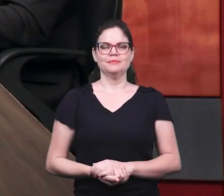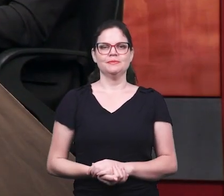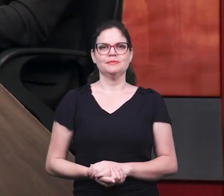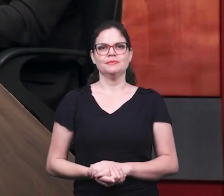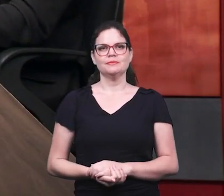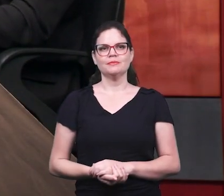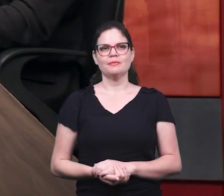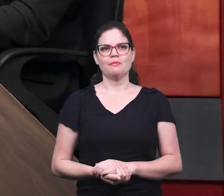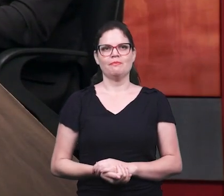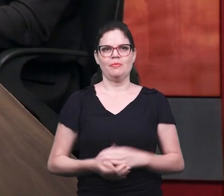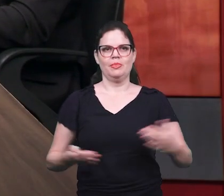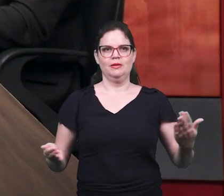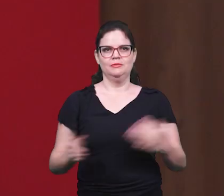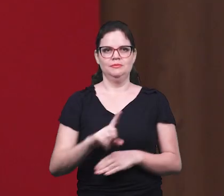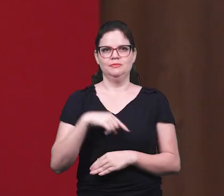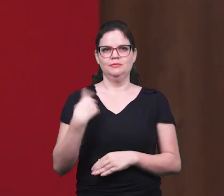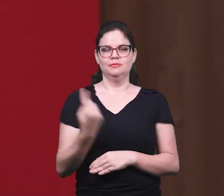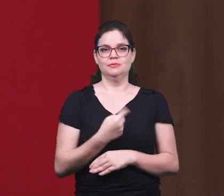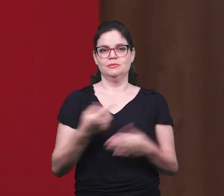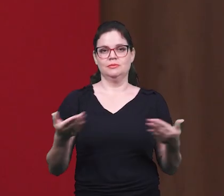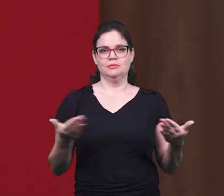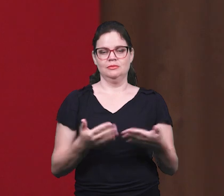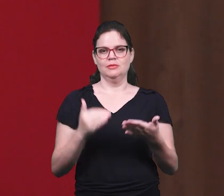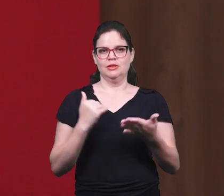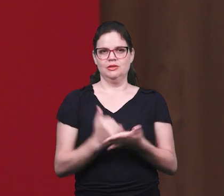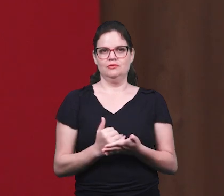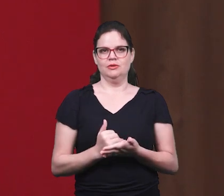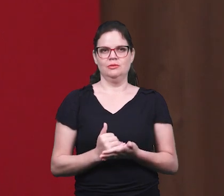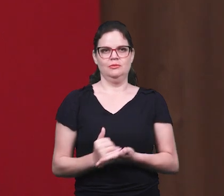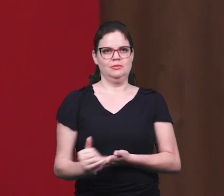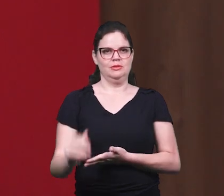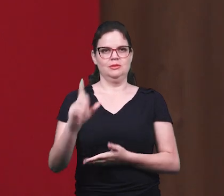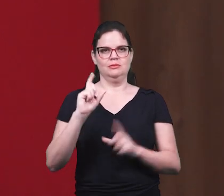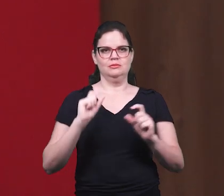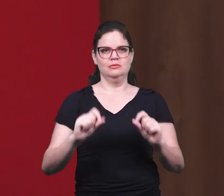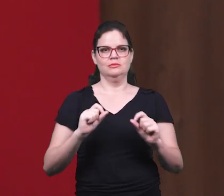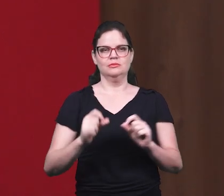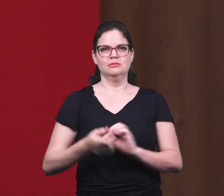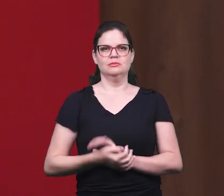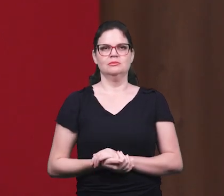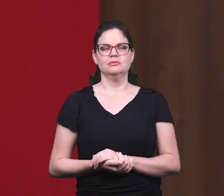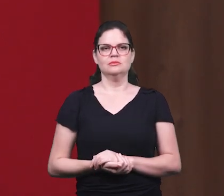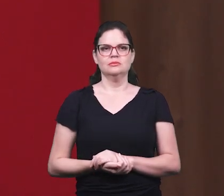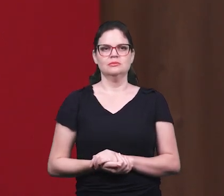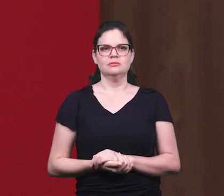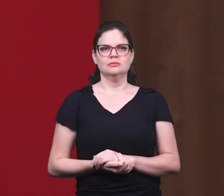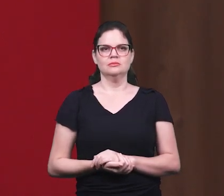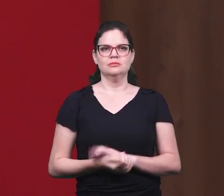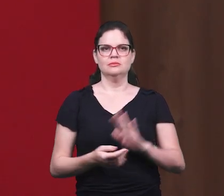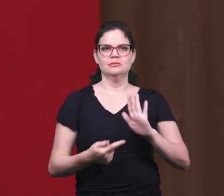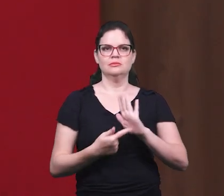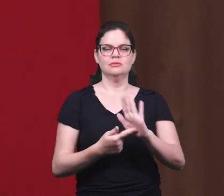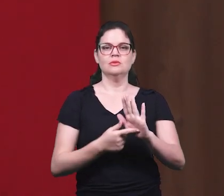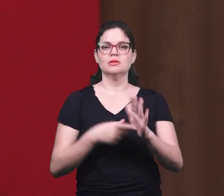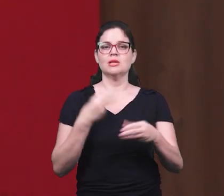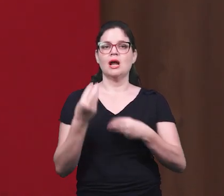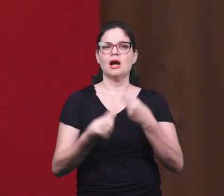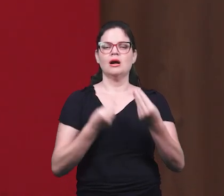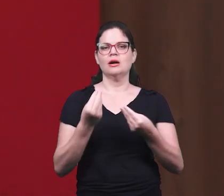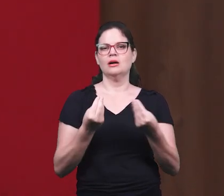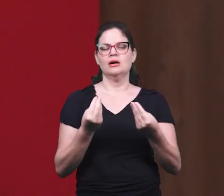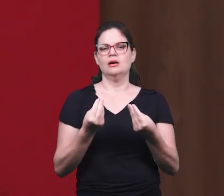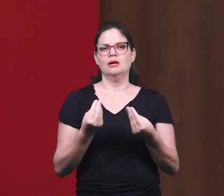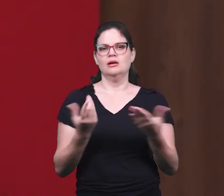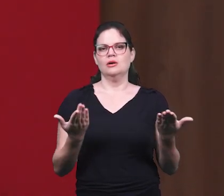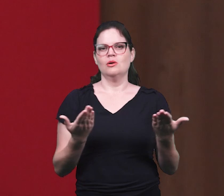Bom, hoje nós vamos, nesse início, falar de um pouco como se